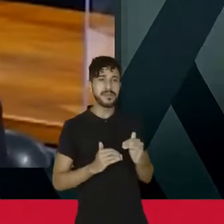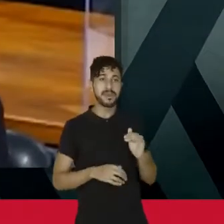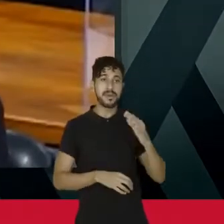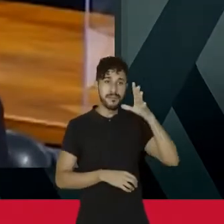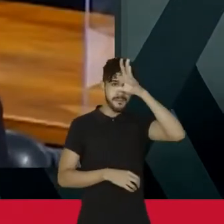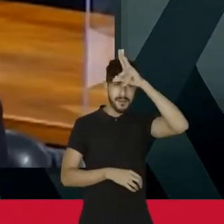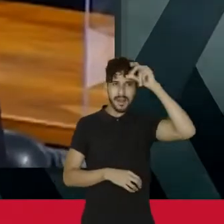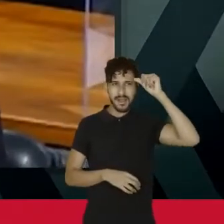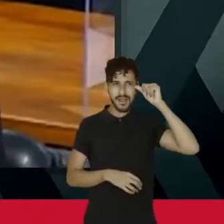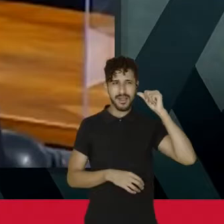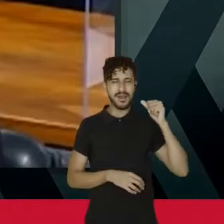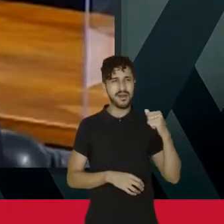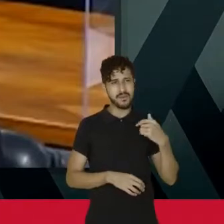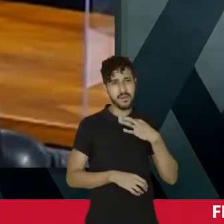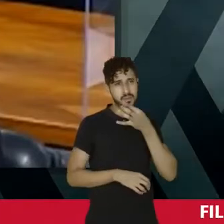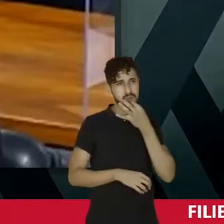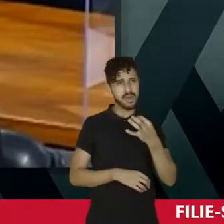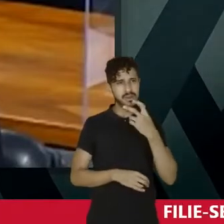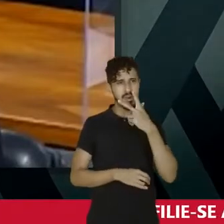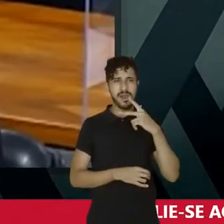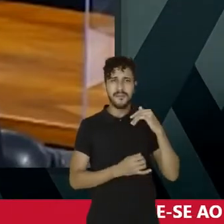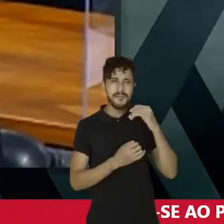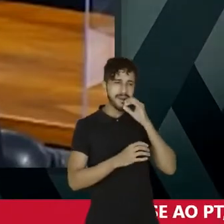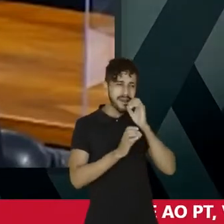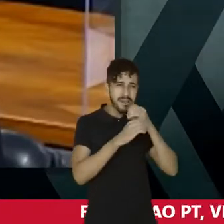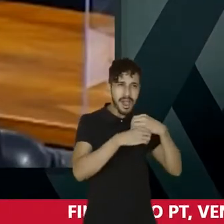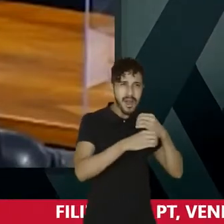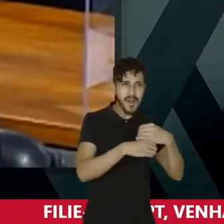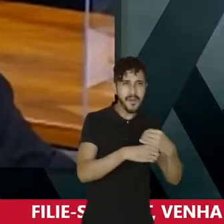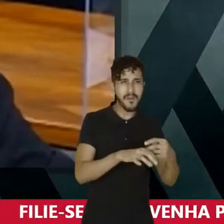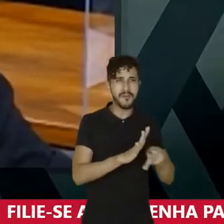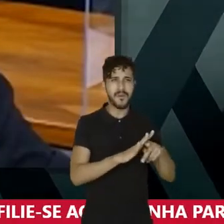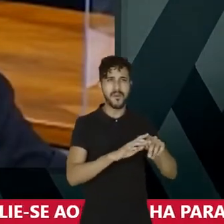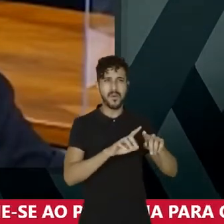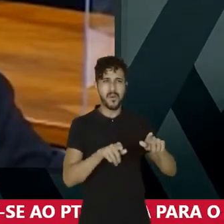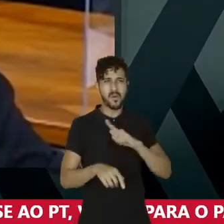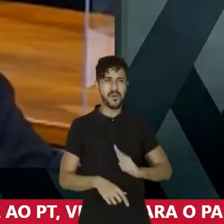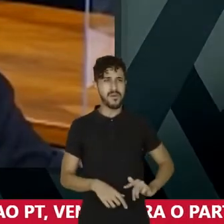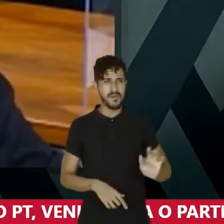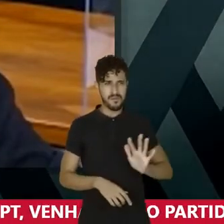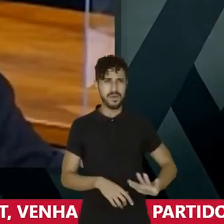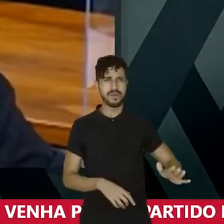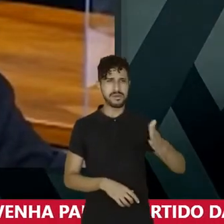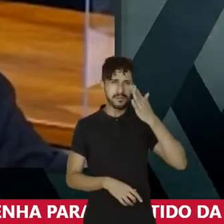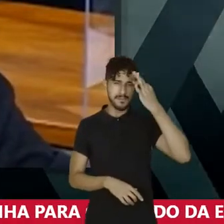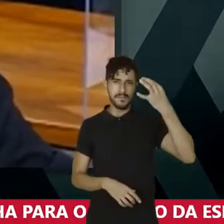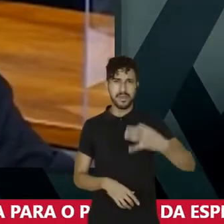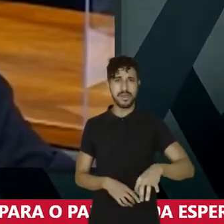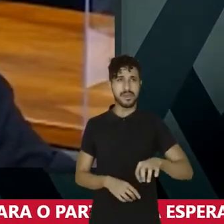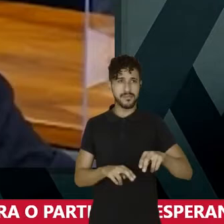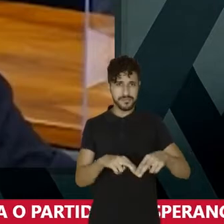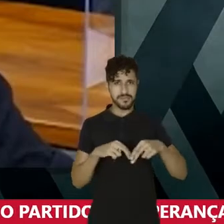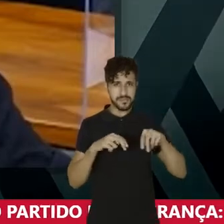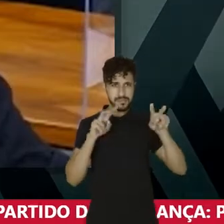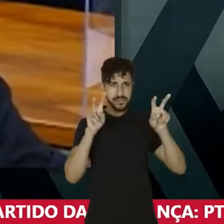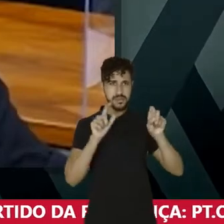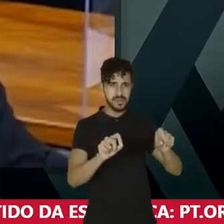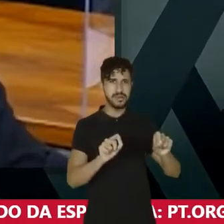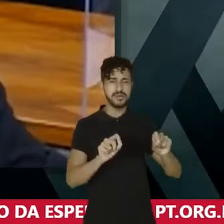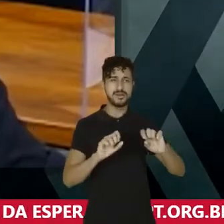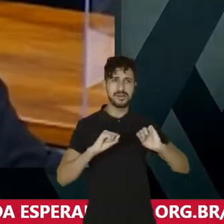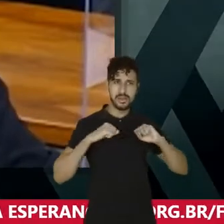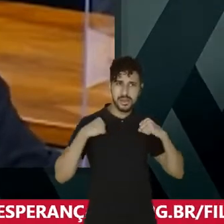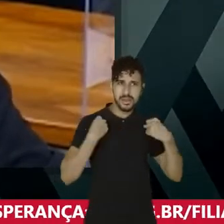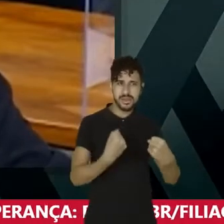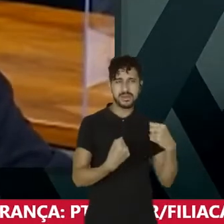uma espécie de experimento para o governo federal e eu tenho convicção de que por essa razão com os